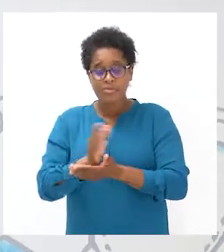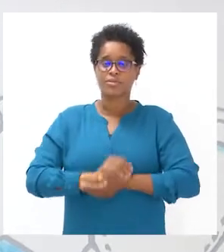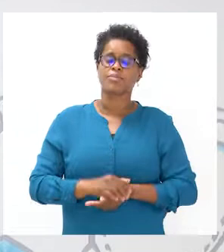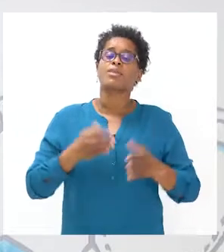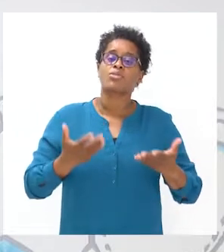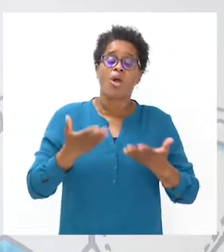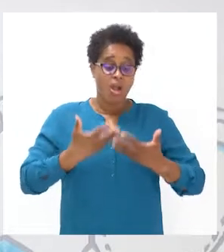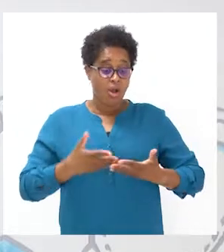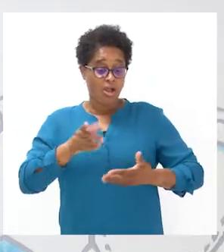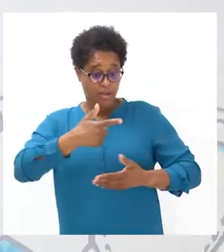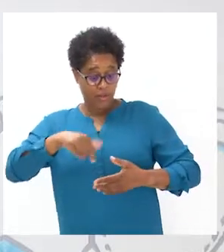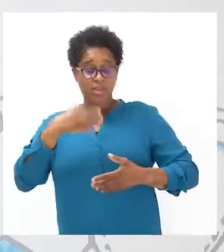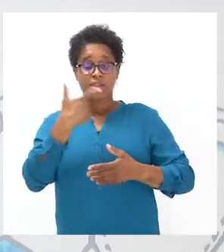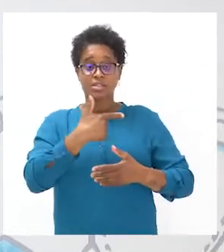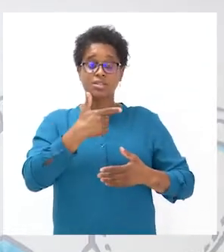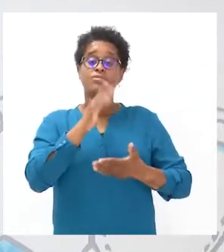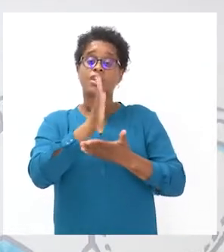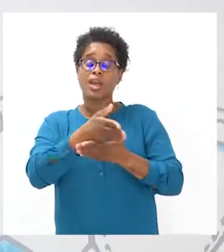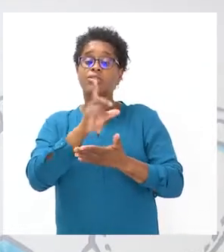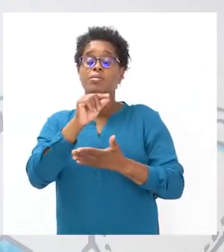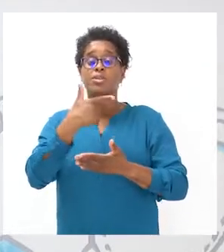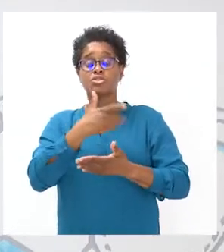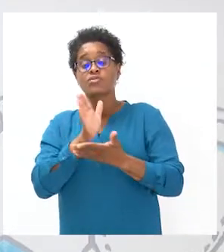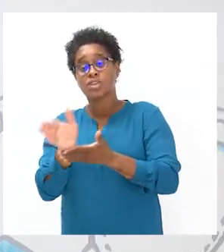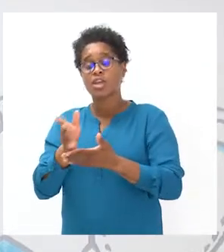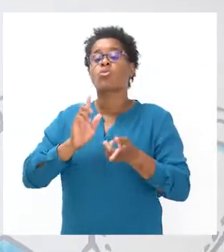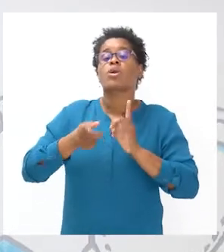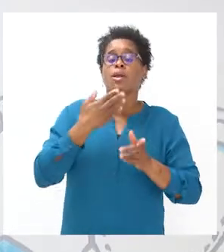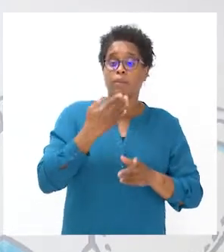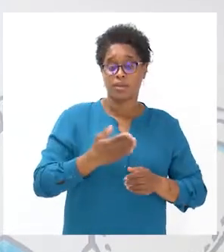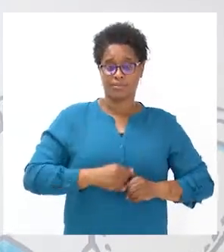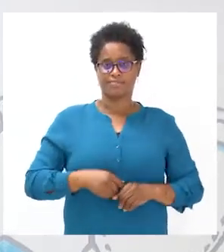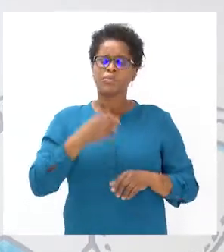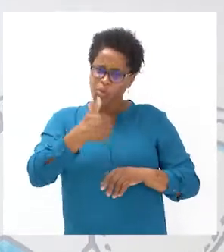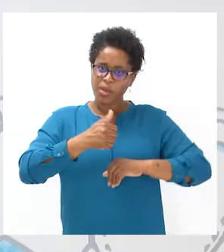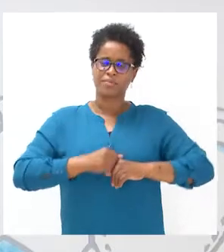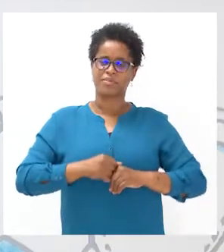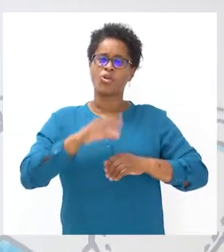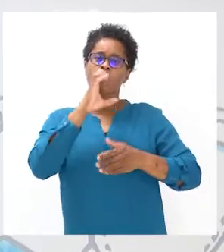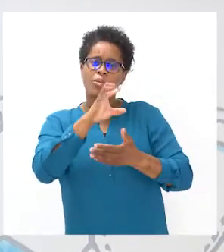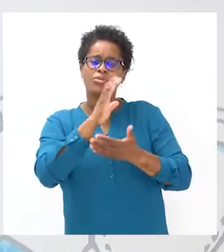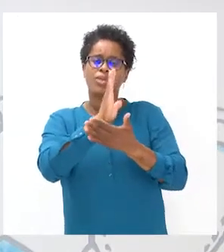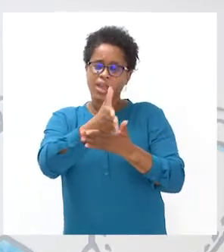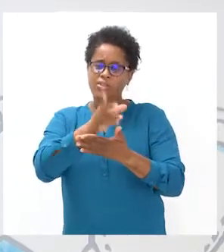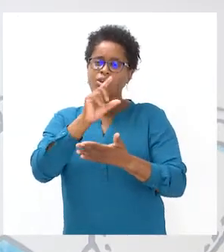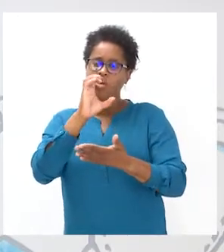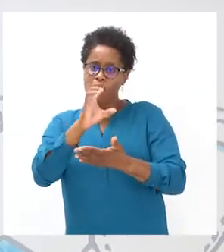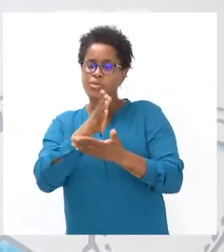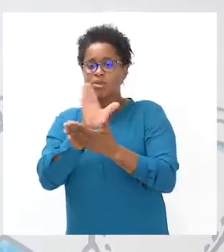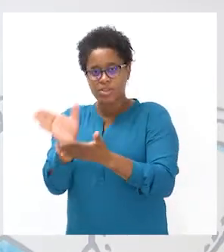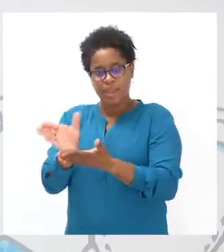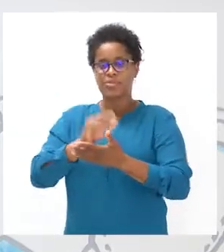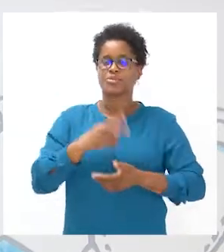e então agora o transitivo direto e indireto, o que é que pede? Muito bem, complemento direto e